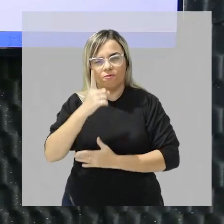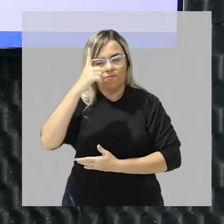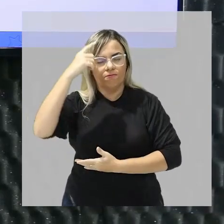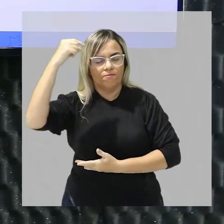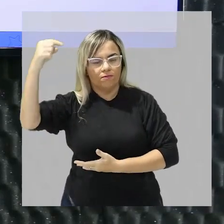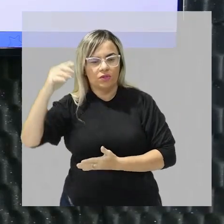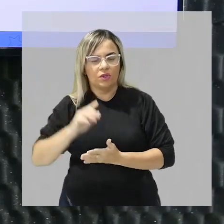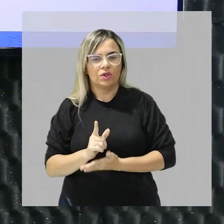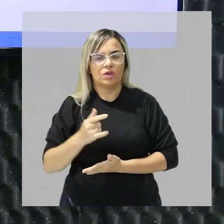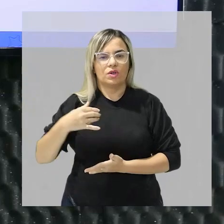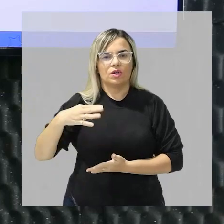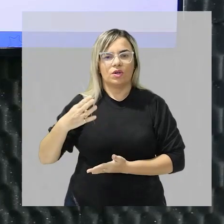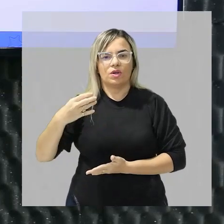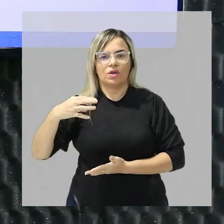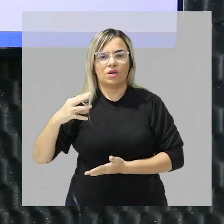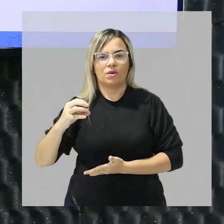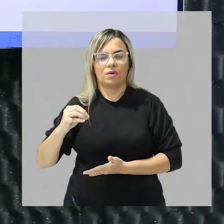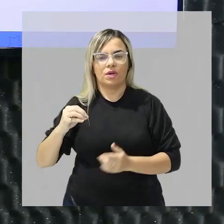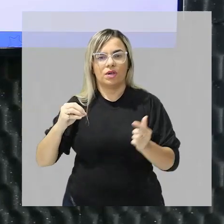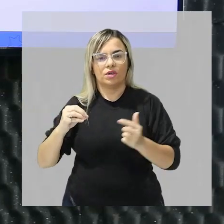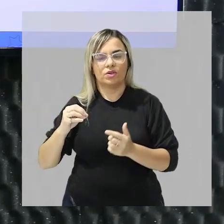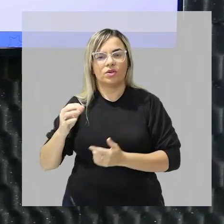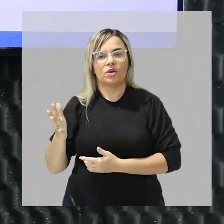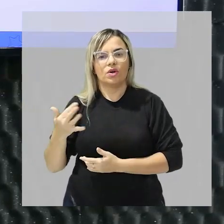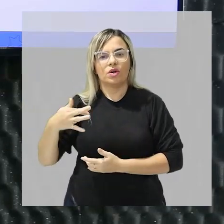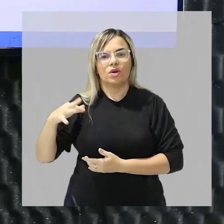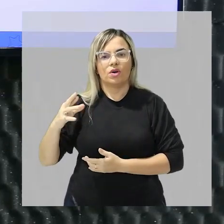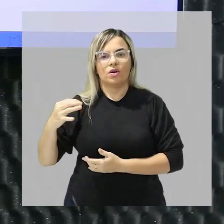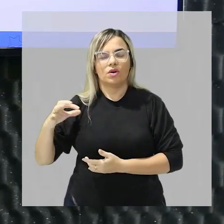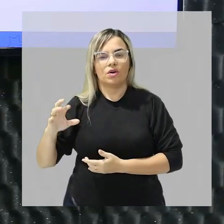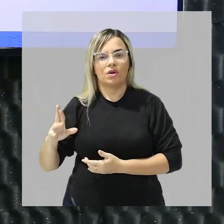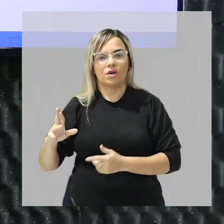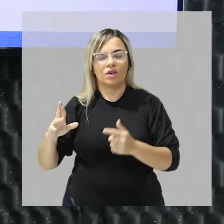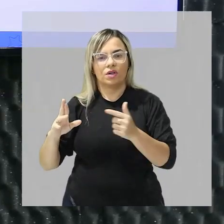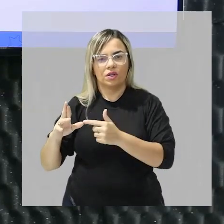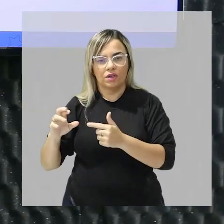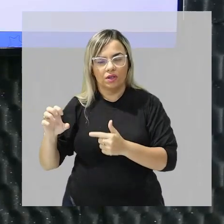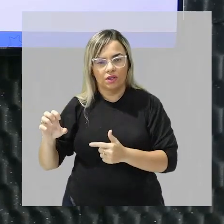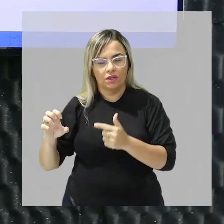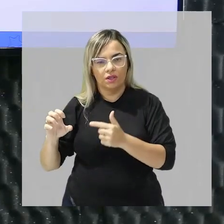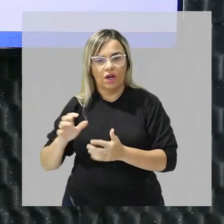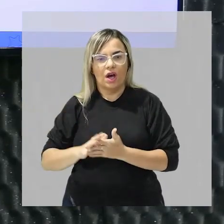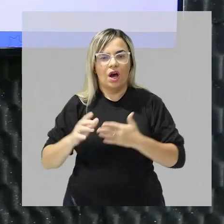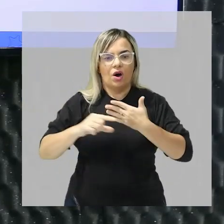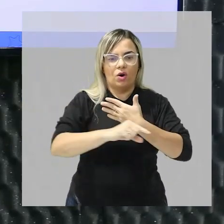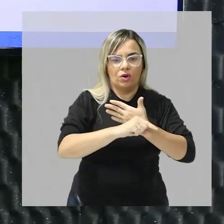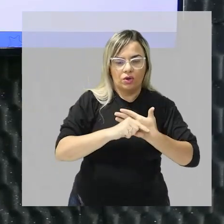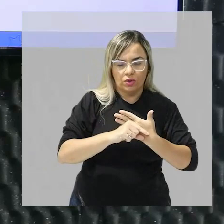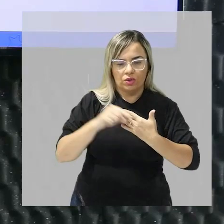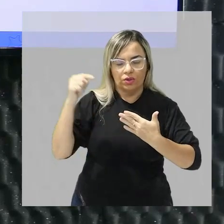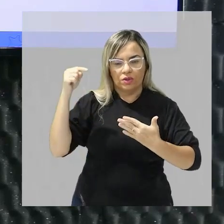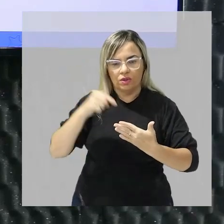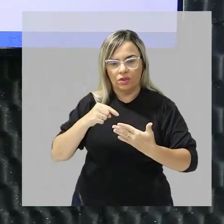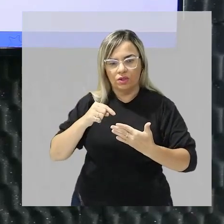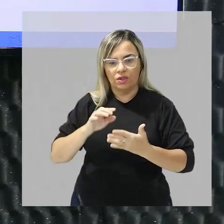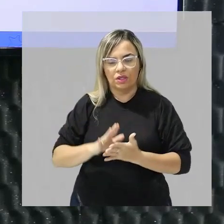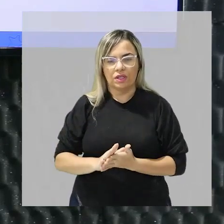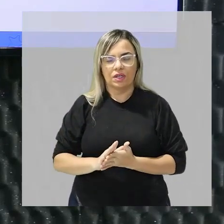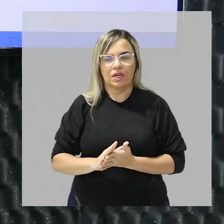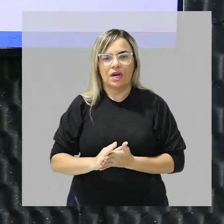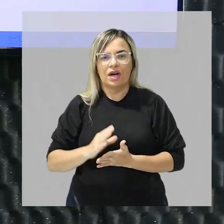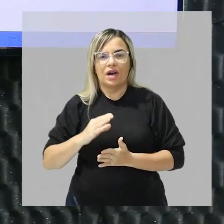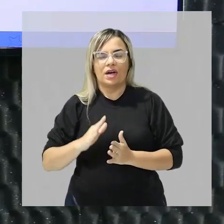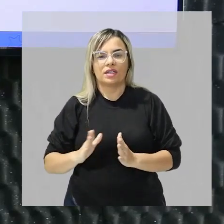Freire, autor da obra Casagrande e Senzala, lá na década de 30. Nessa obra, ele afirmava